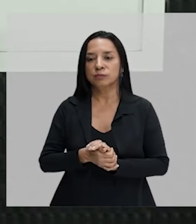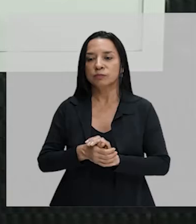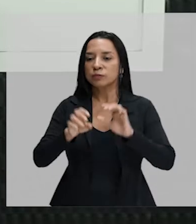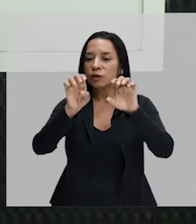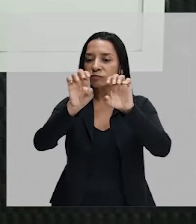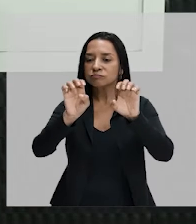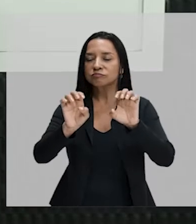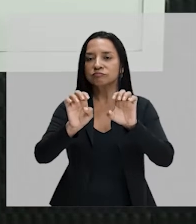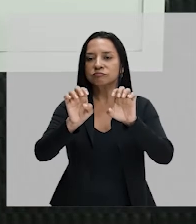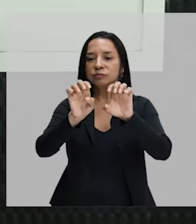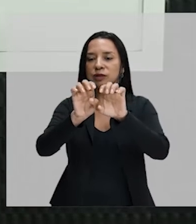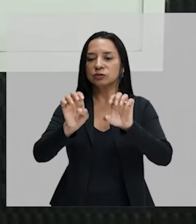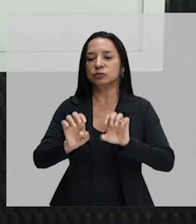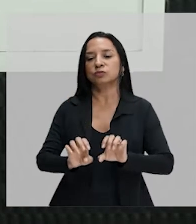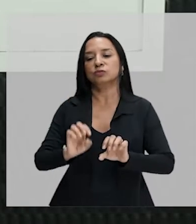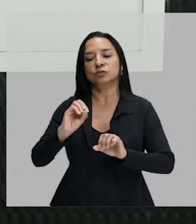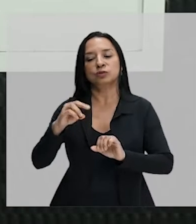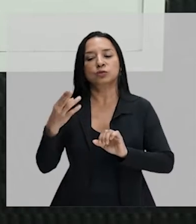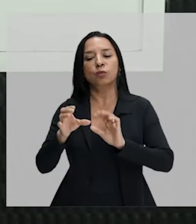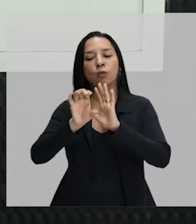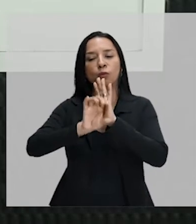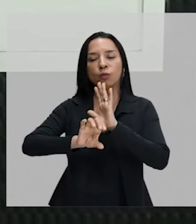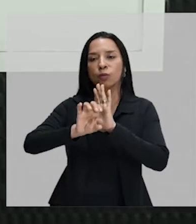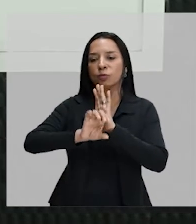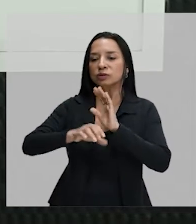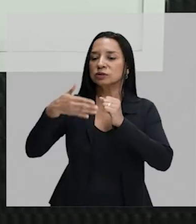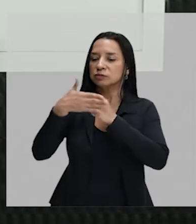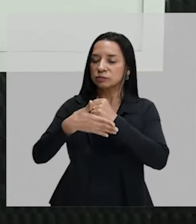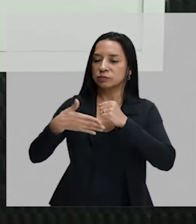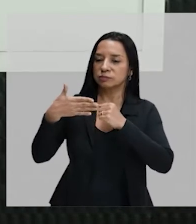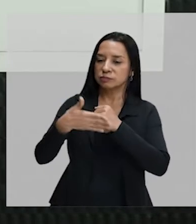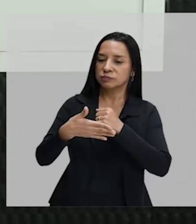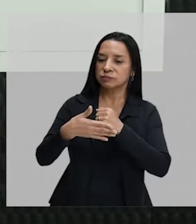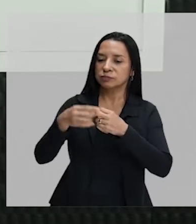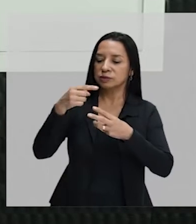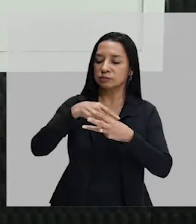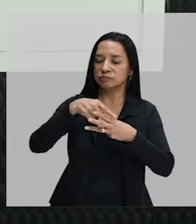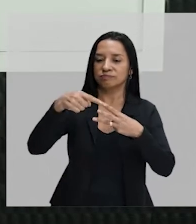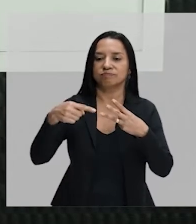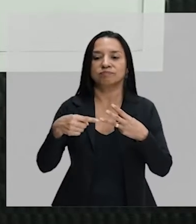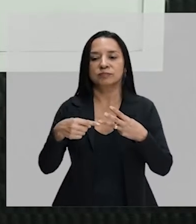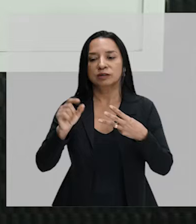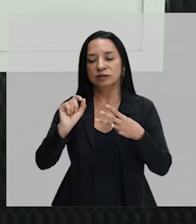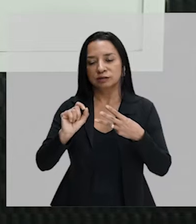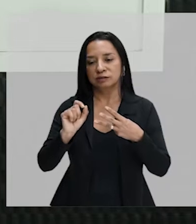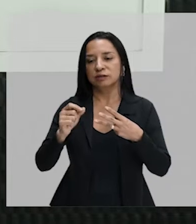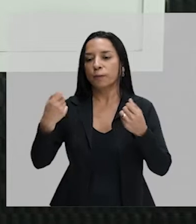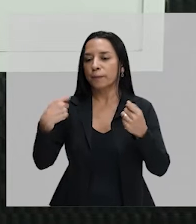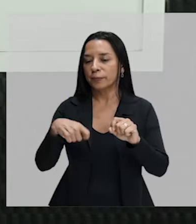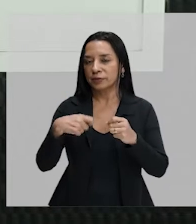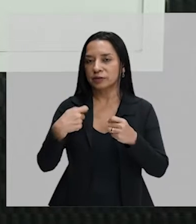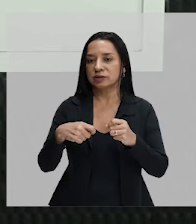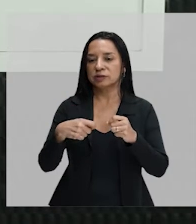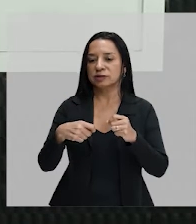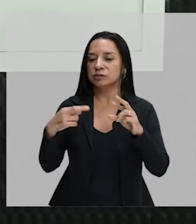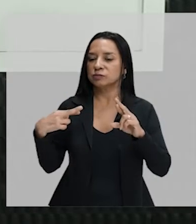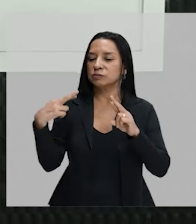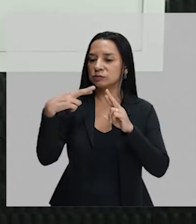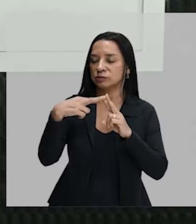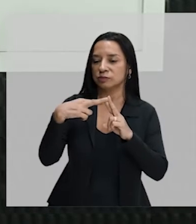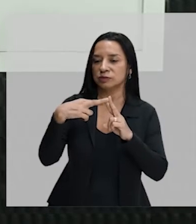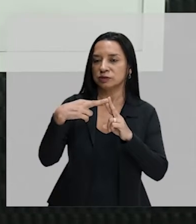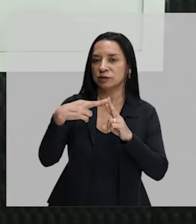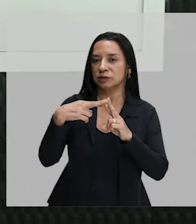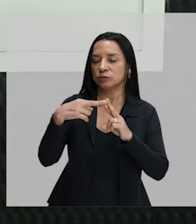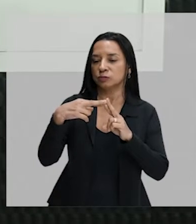estruturas ou conceitos que são basilares, nós temos esses três aqui que merecem ser referenciados o